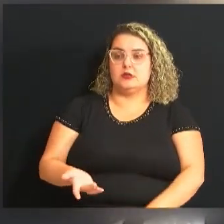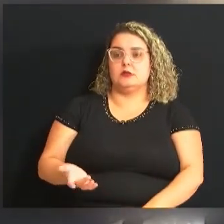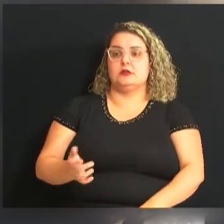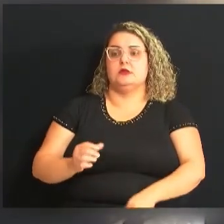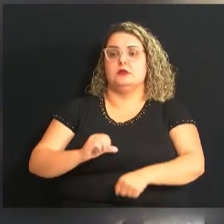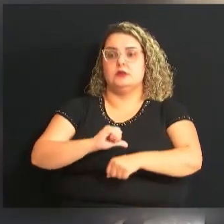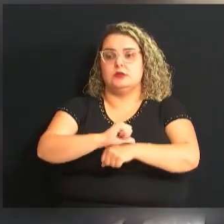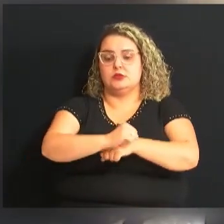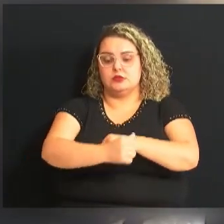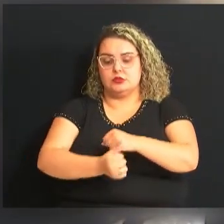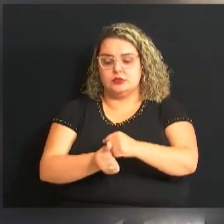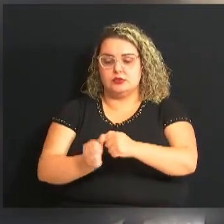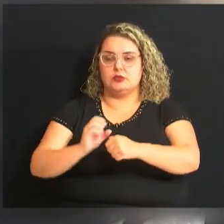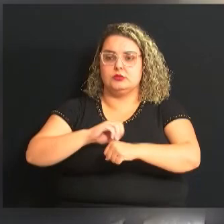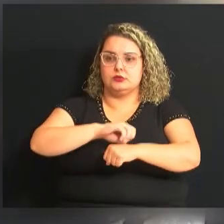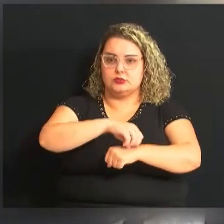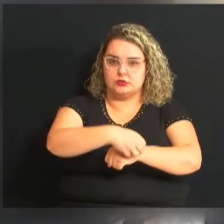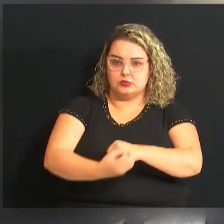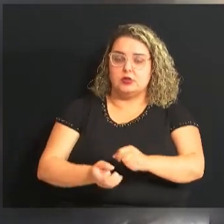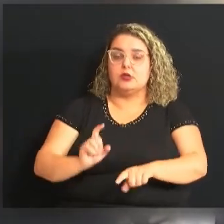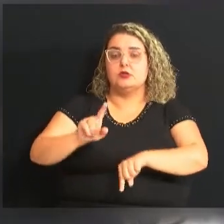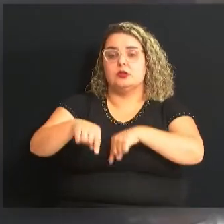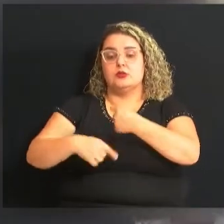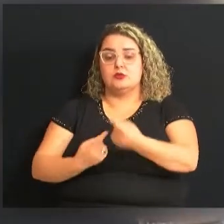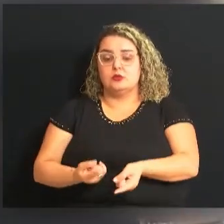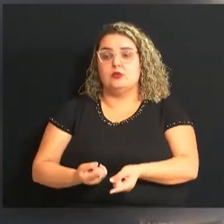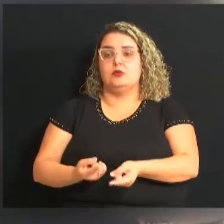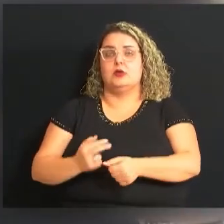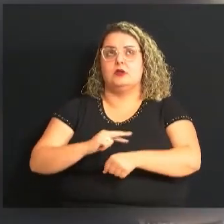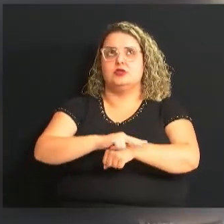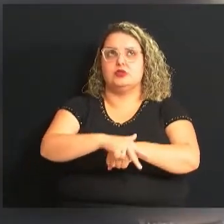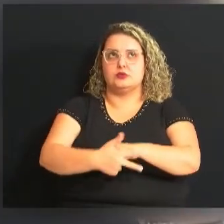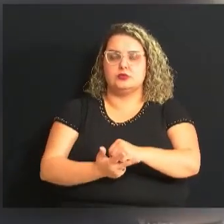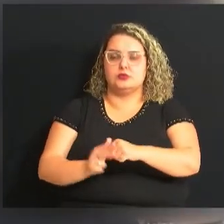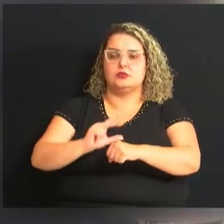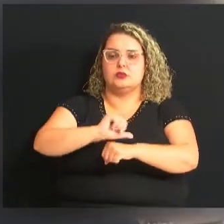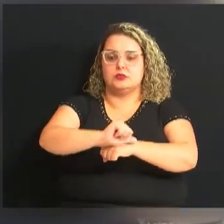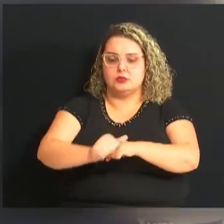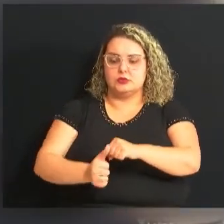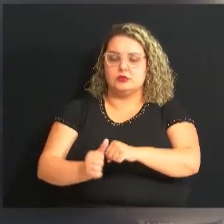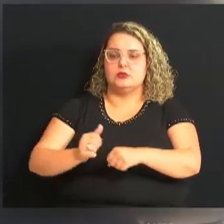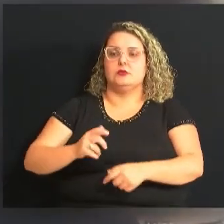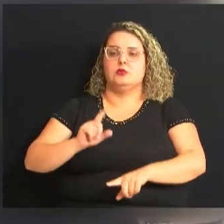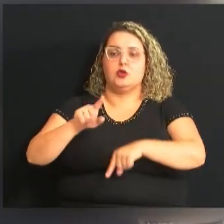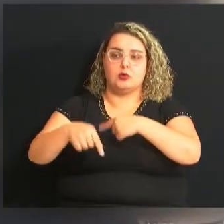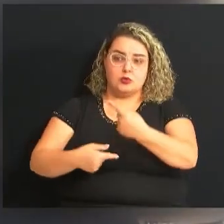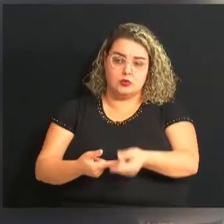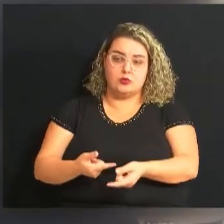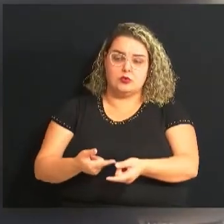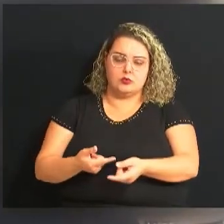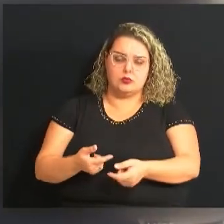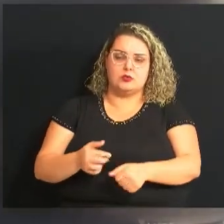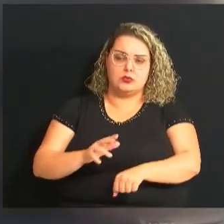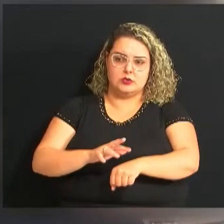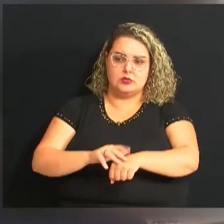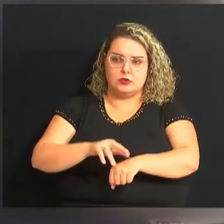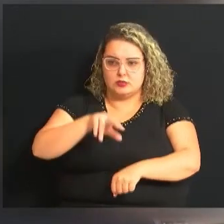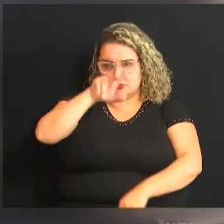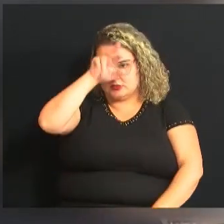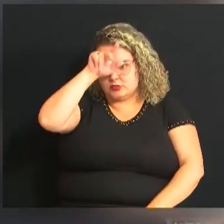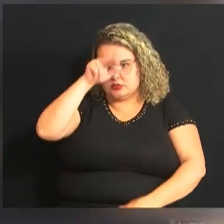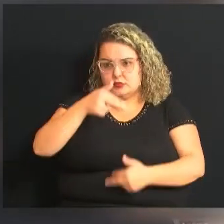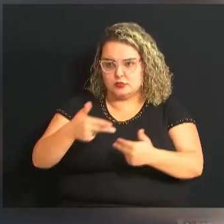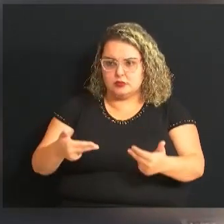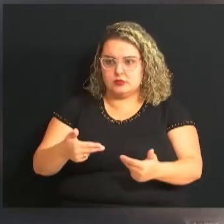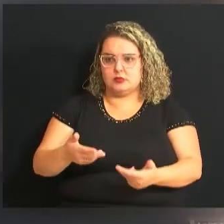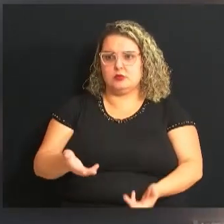chikungunya e outras doenças transmissíveis por insetos. E nesse caso, o mais gritante foi